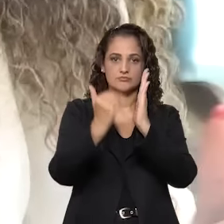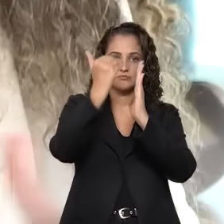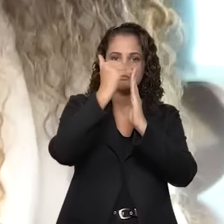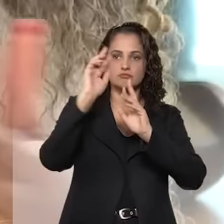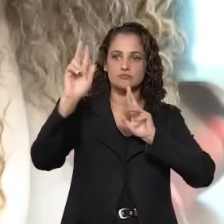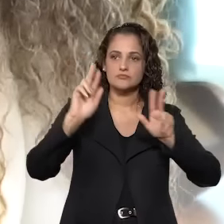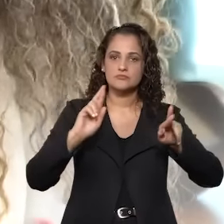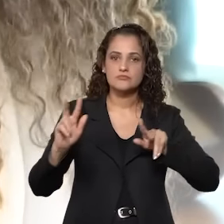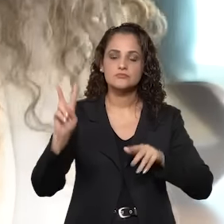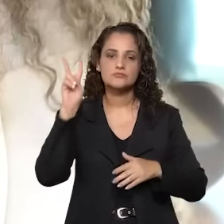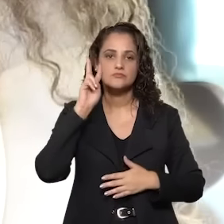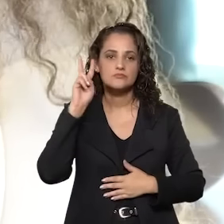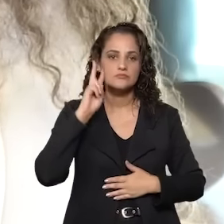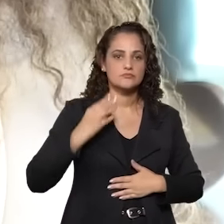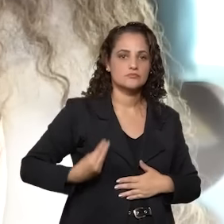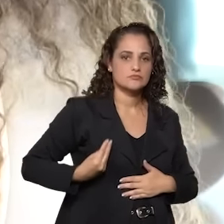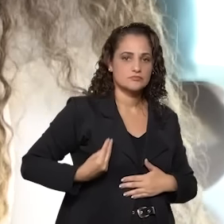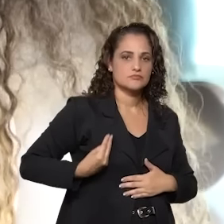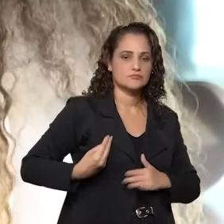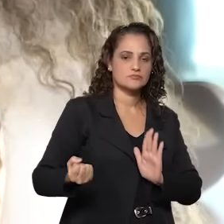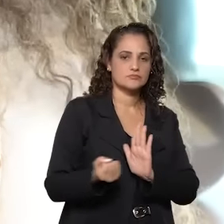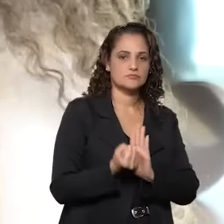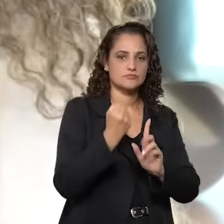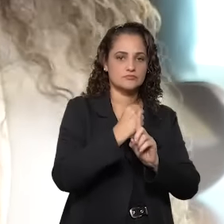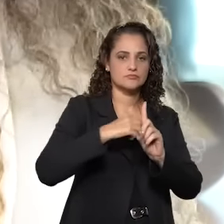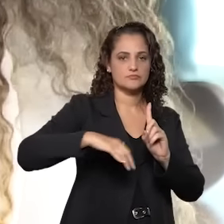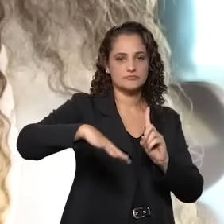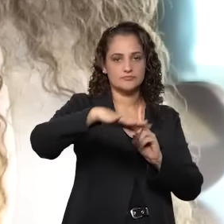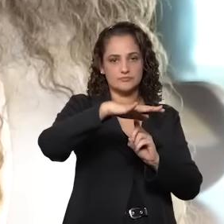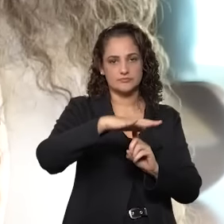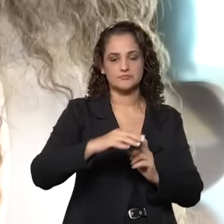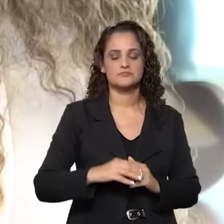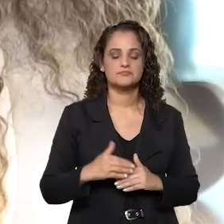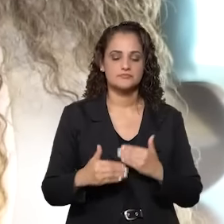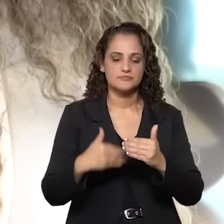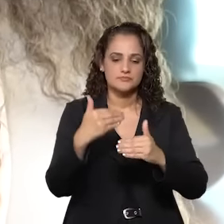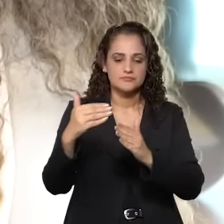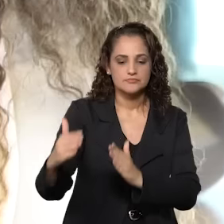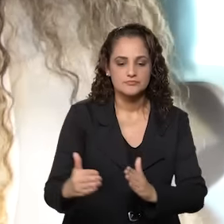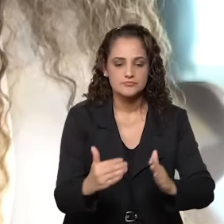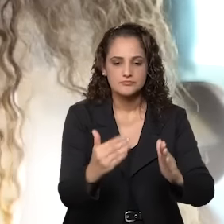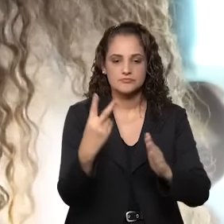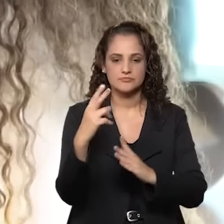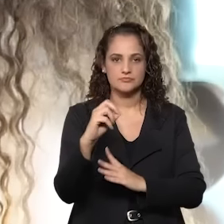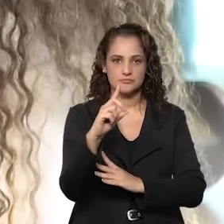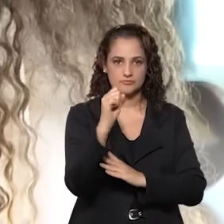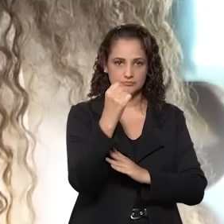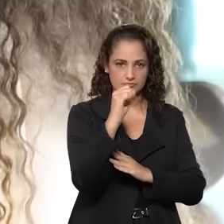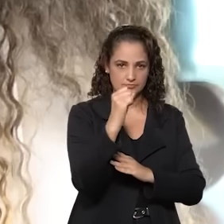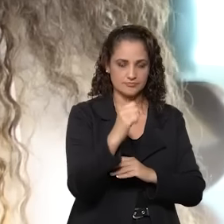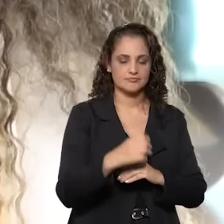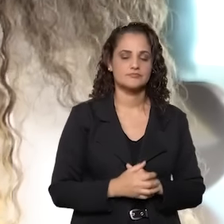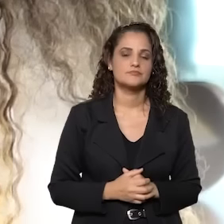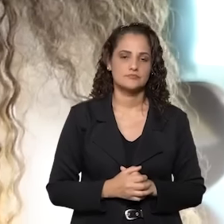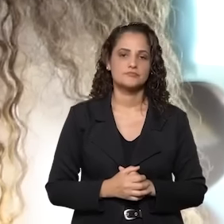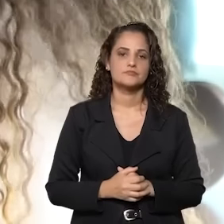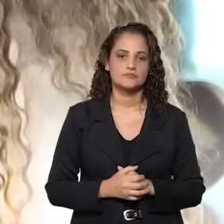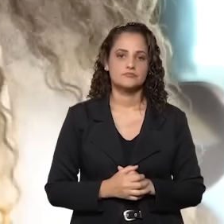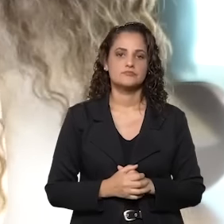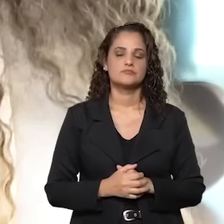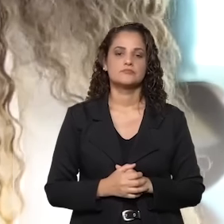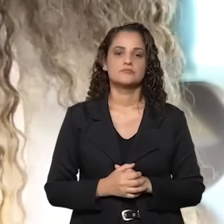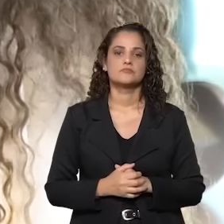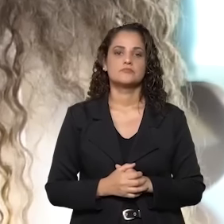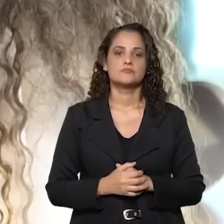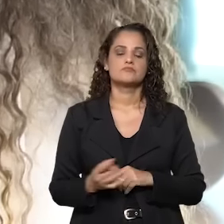histórias de vidas os diferentes marcadores sociais e aí nessa jornada desde 2018 né corta para 2020 23 onde